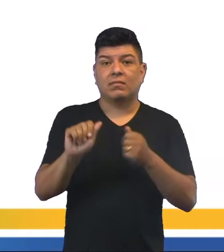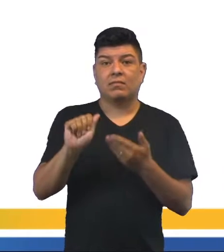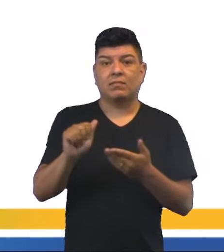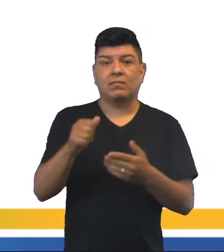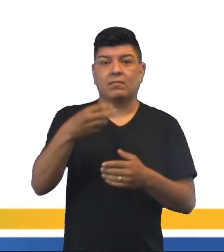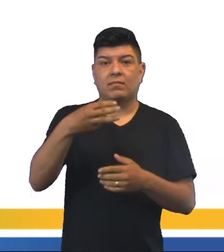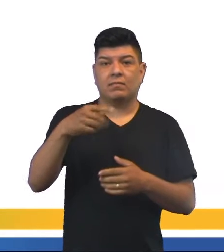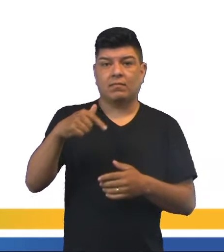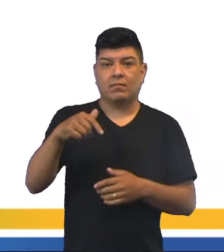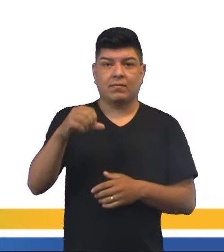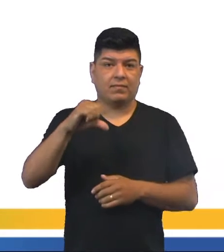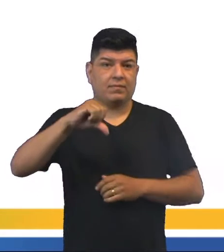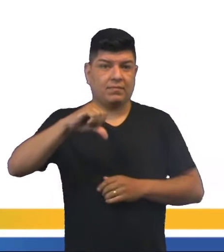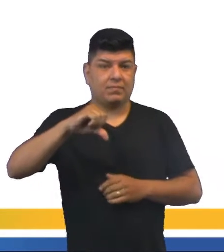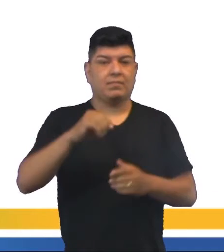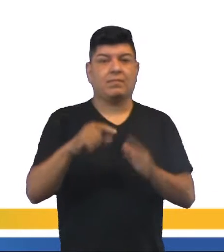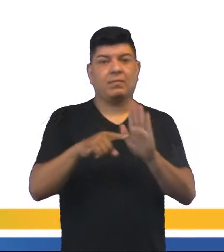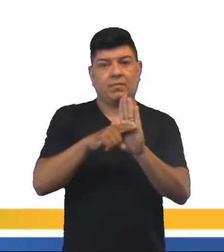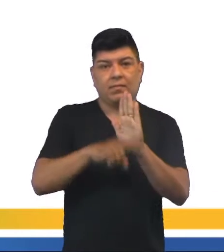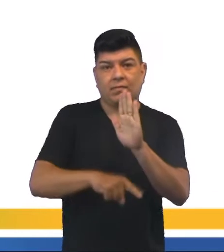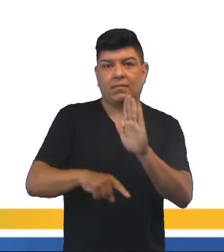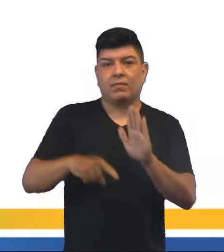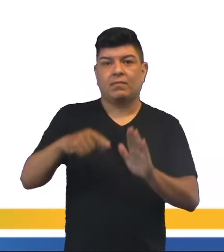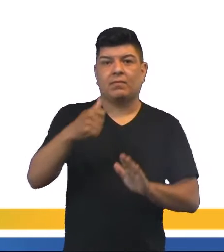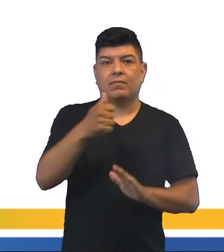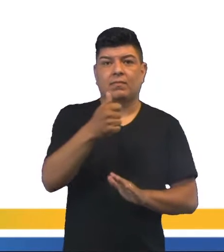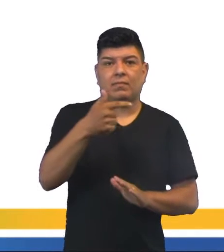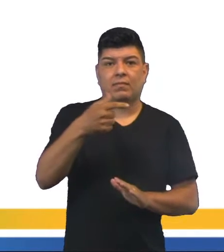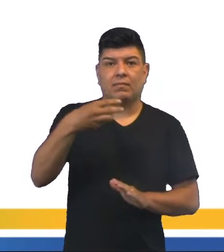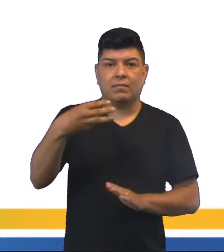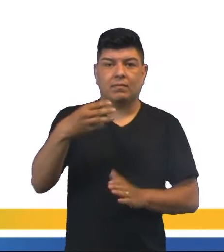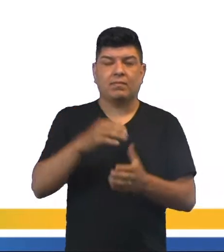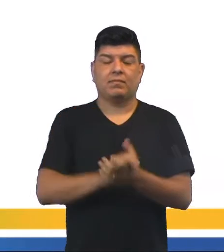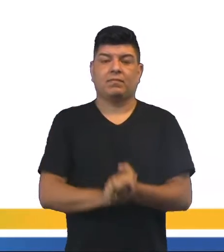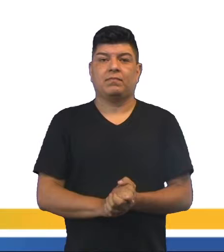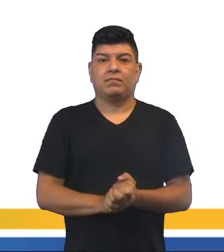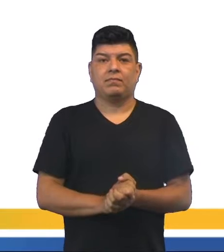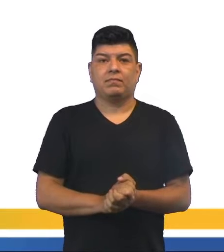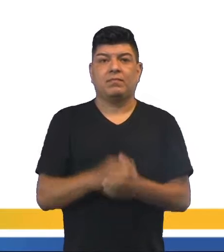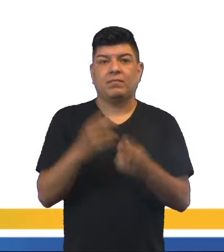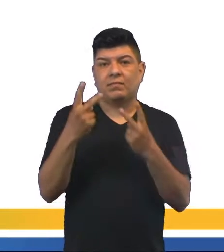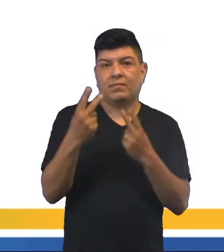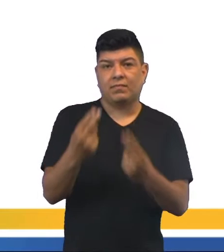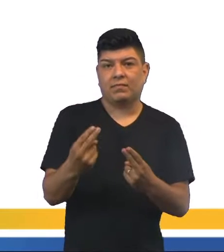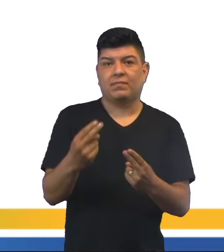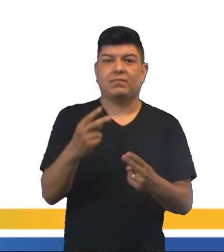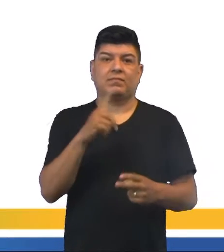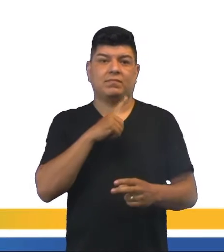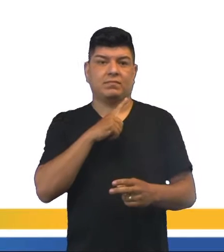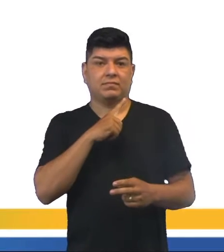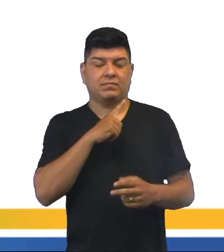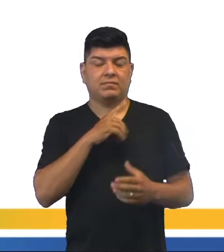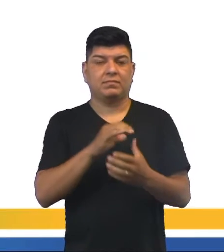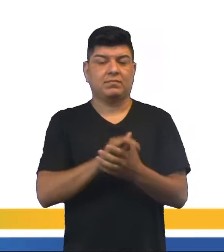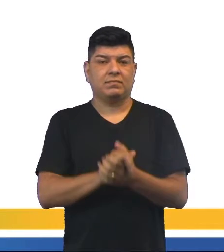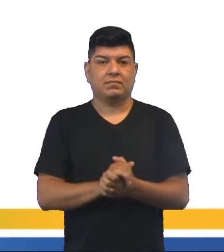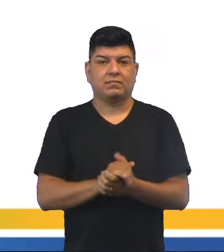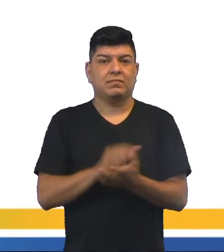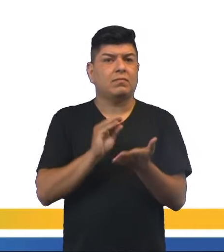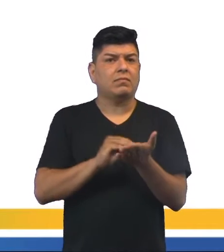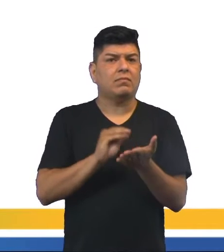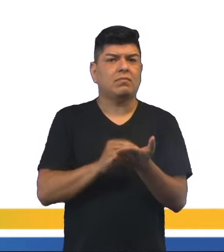temos 379 - 123 é igual aí nós temos aí